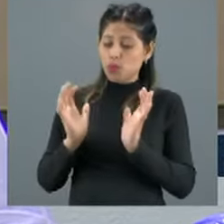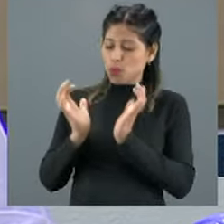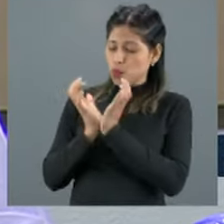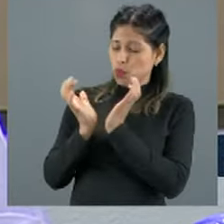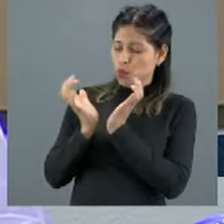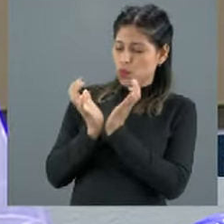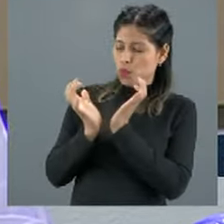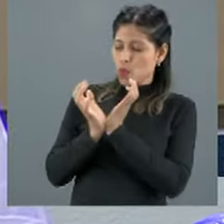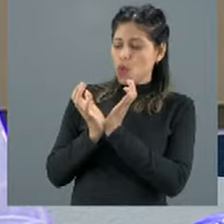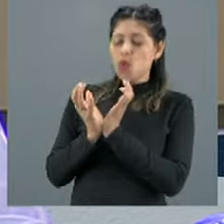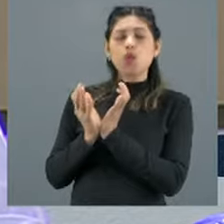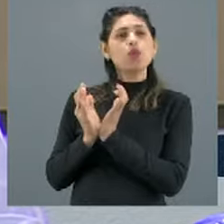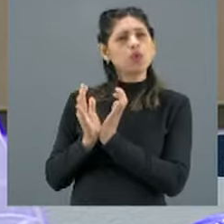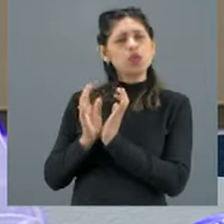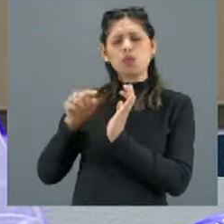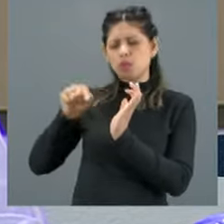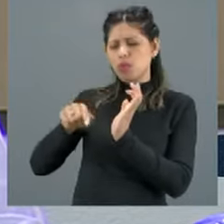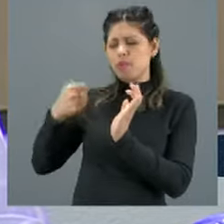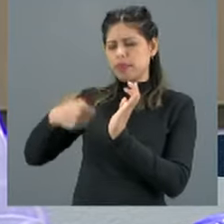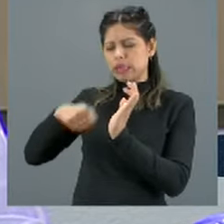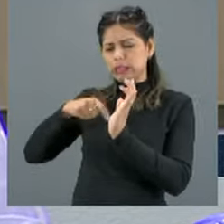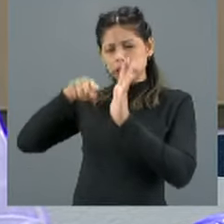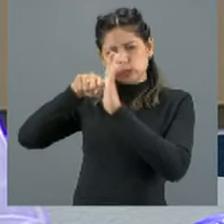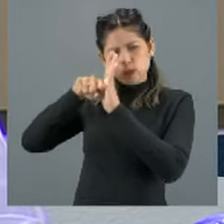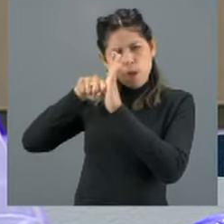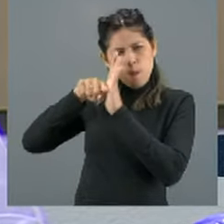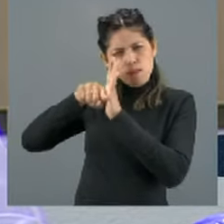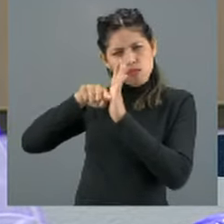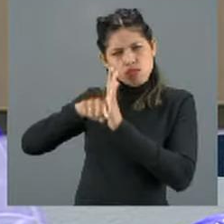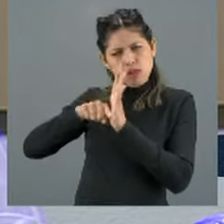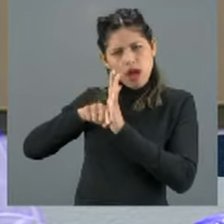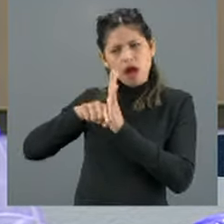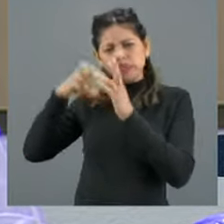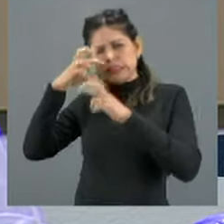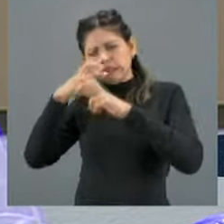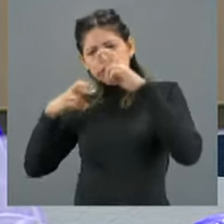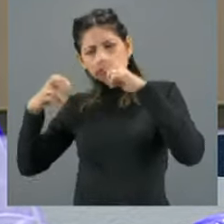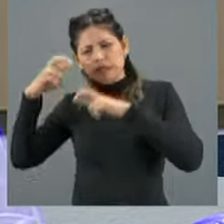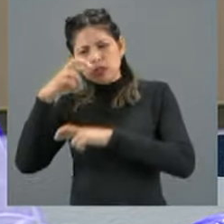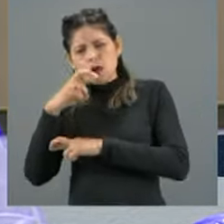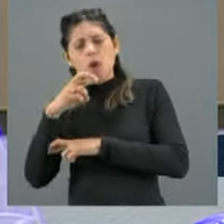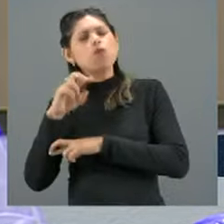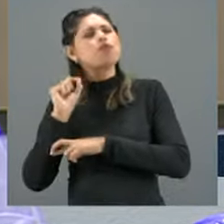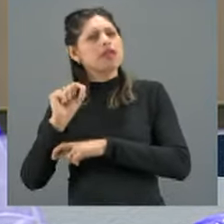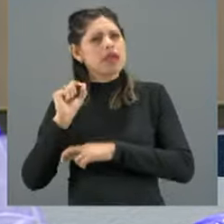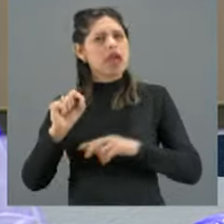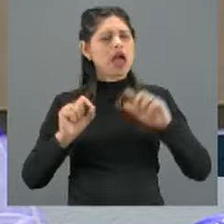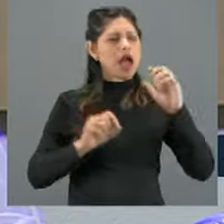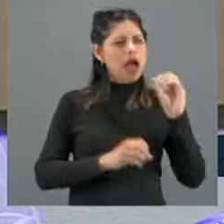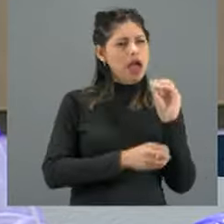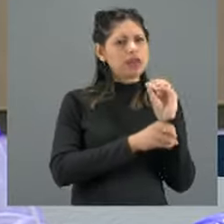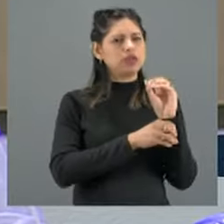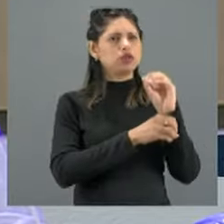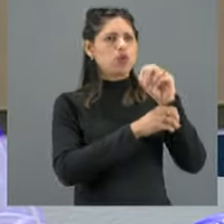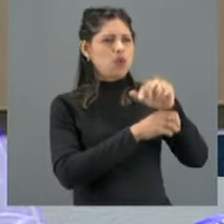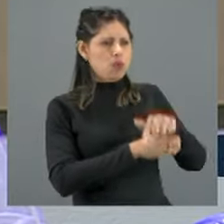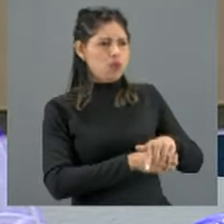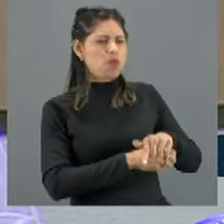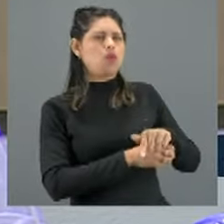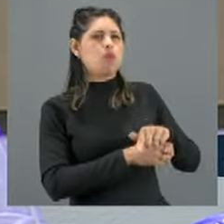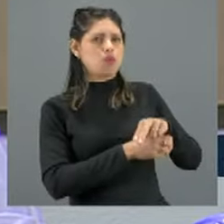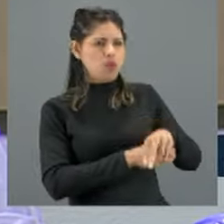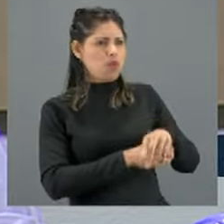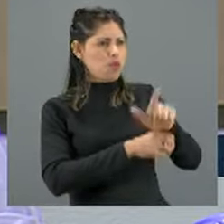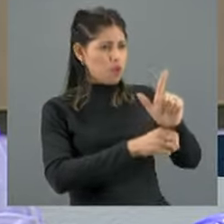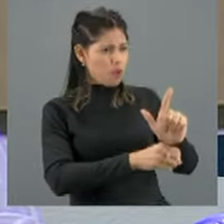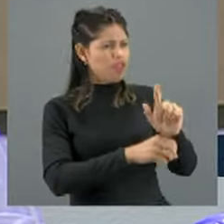que apurar com as ONGs. Porque as ONGs só faz a manifestação, só